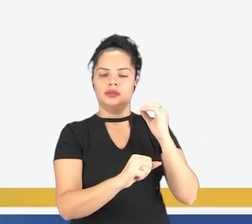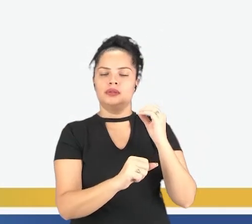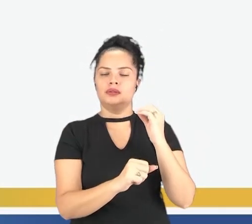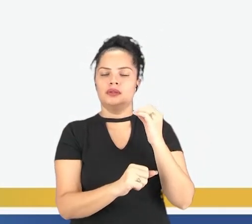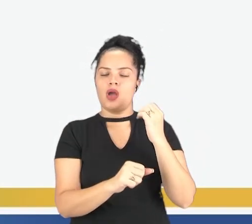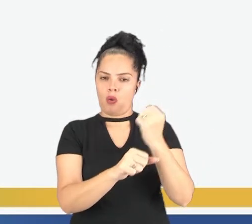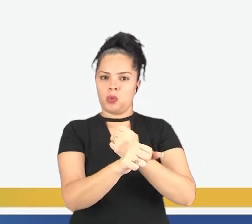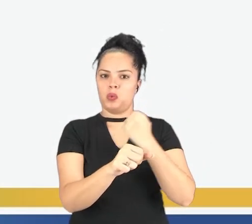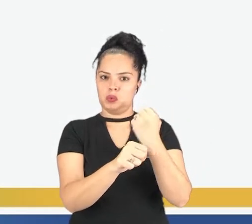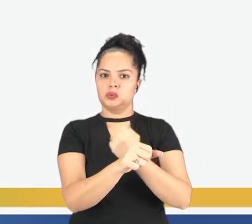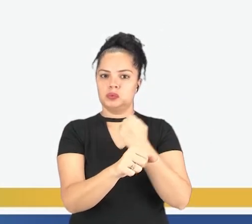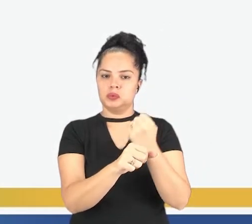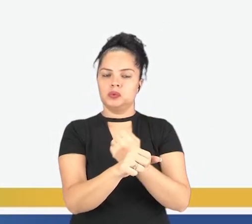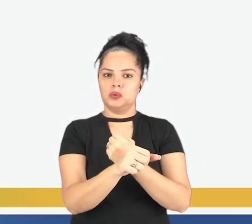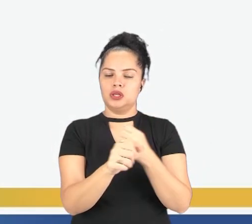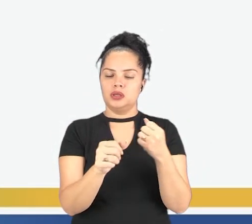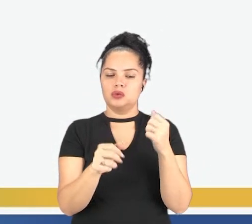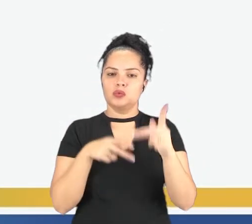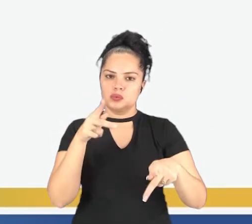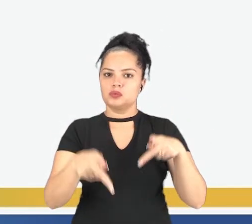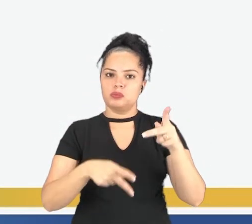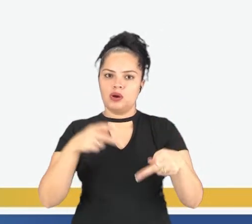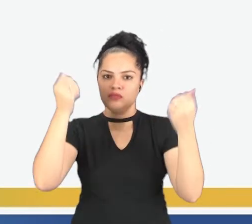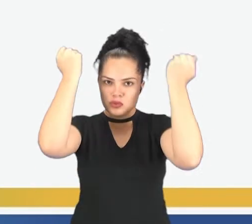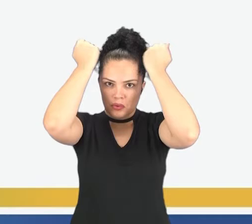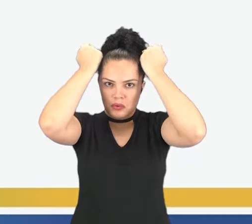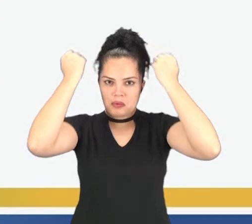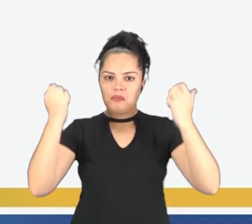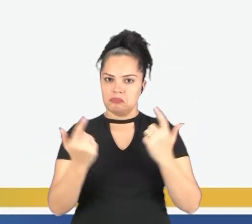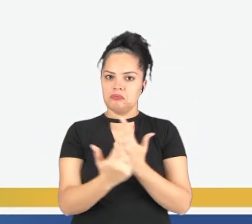observações dos astros, tá, pessoal? Para calcular aí